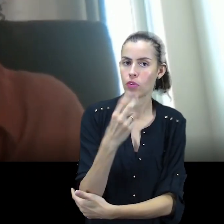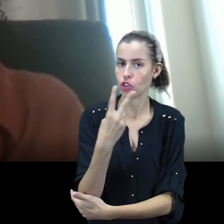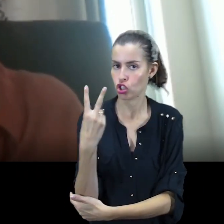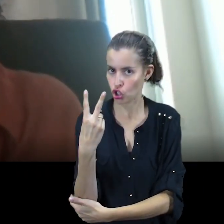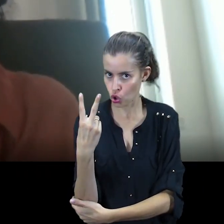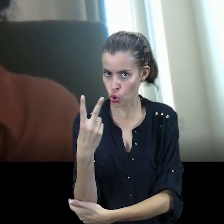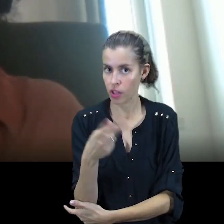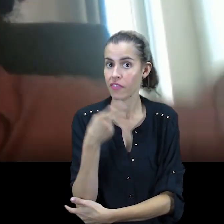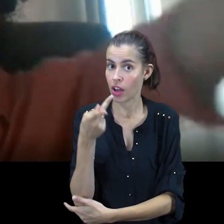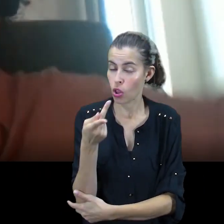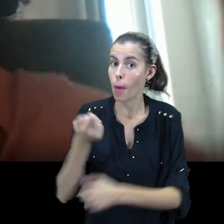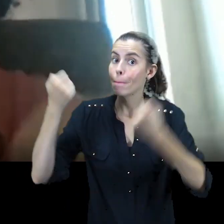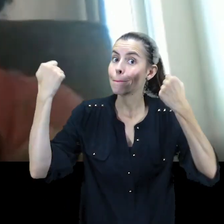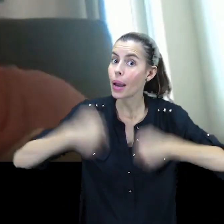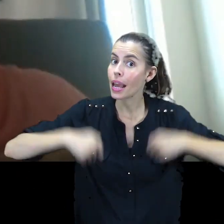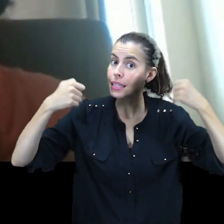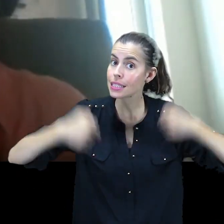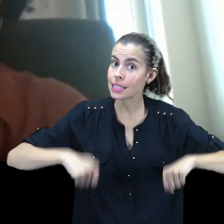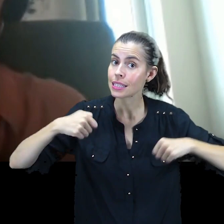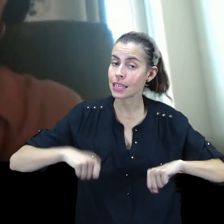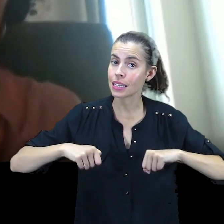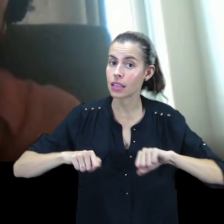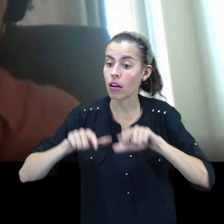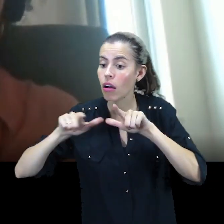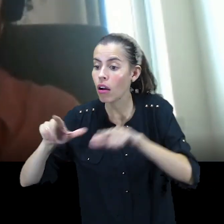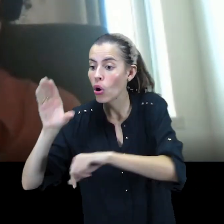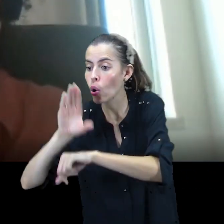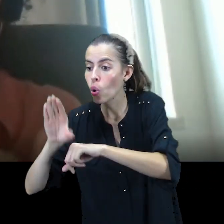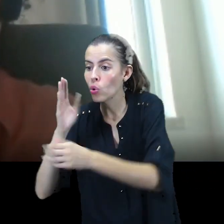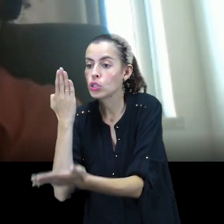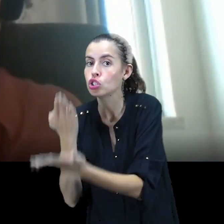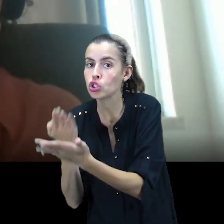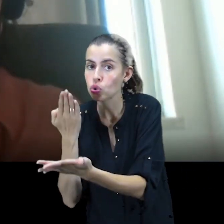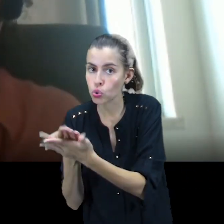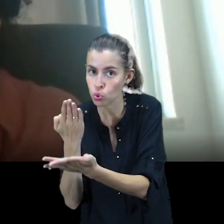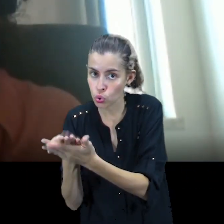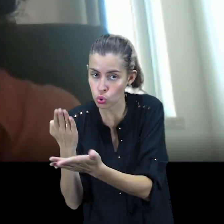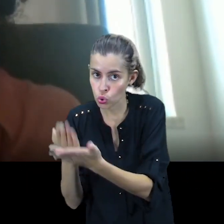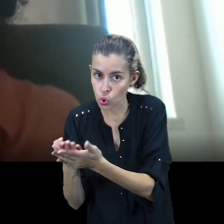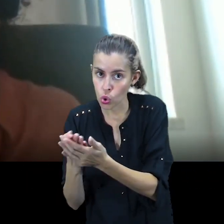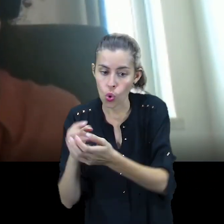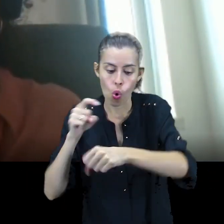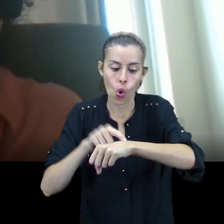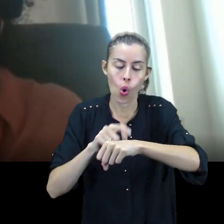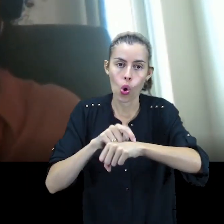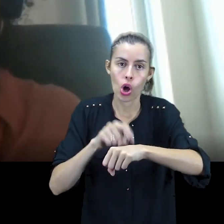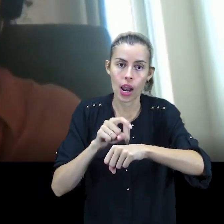progressão docente, porque a gente tem aqui, né, uma normativa sobre progressão docente, onde o docente